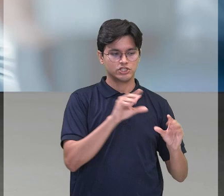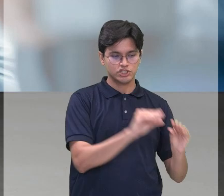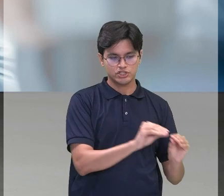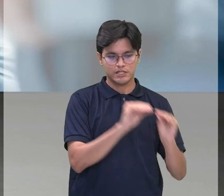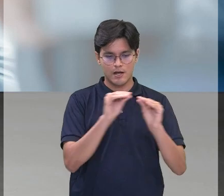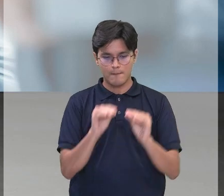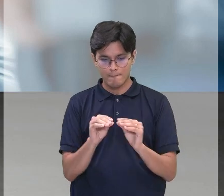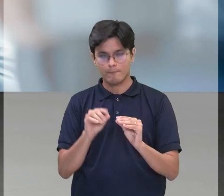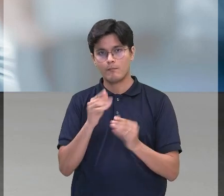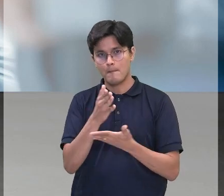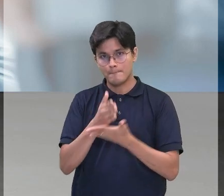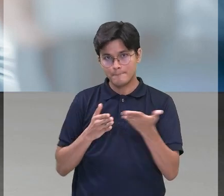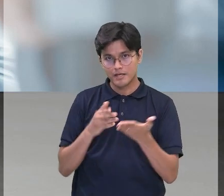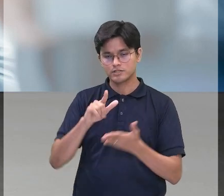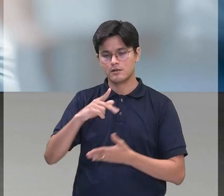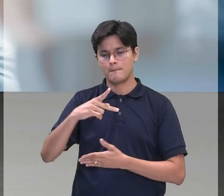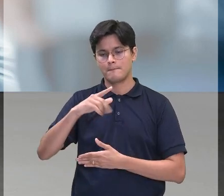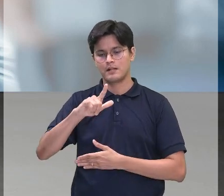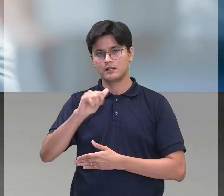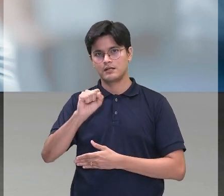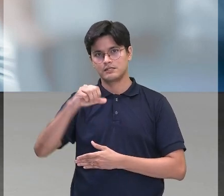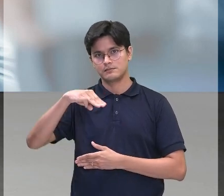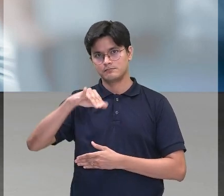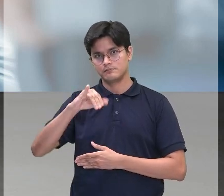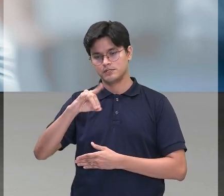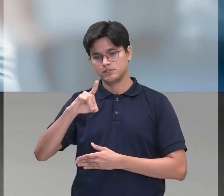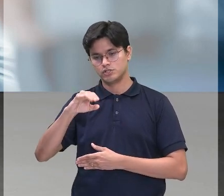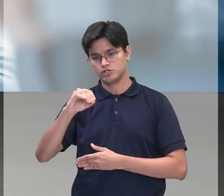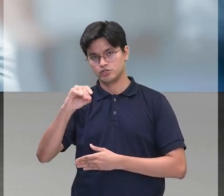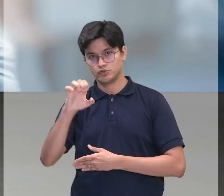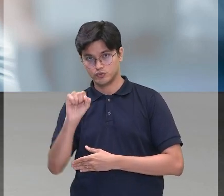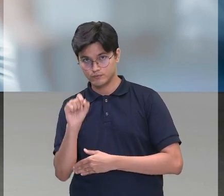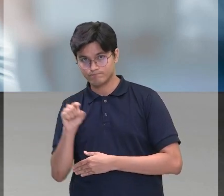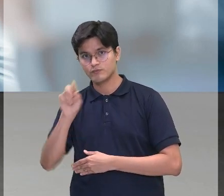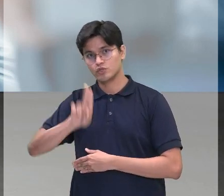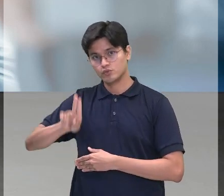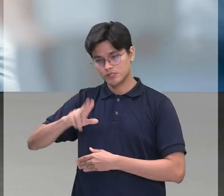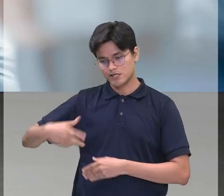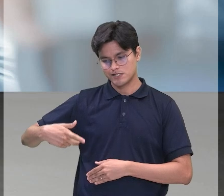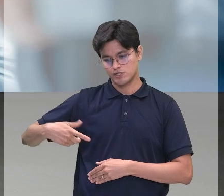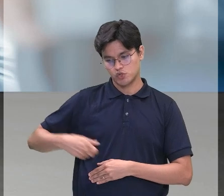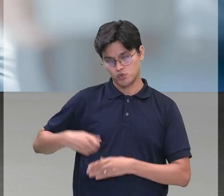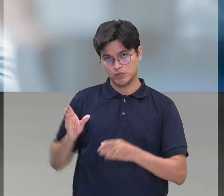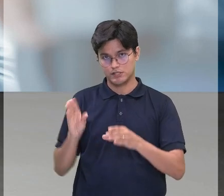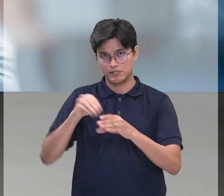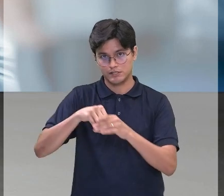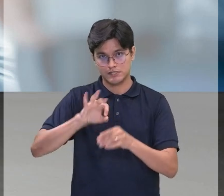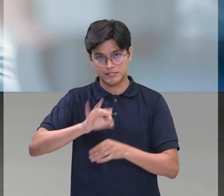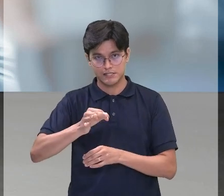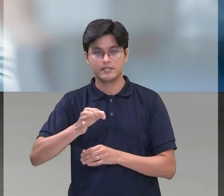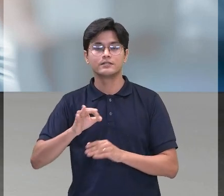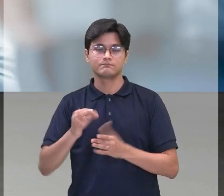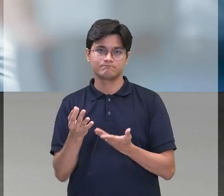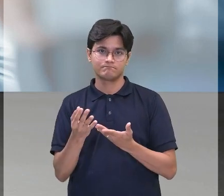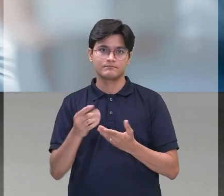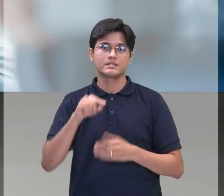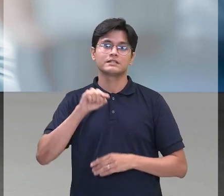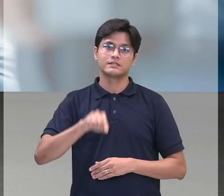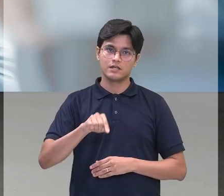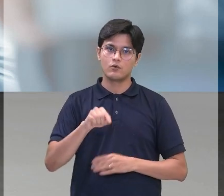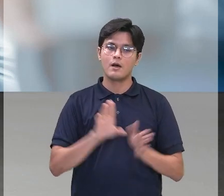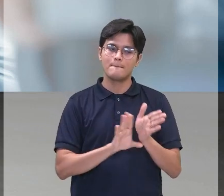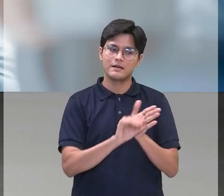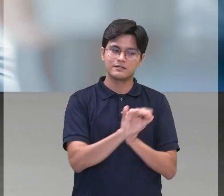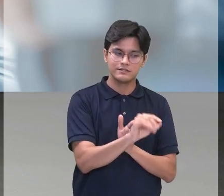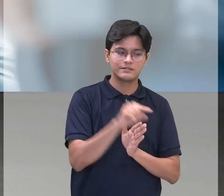nessa região o gene que produz a insulina. Essa bactéria vai funcionar como se fosse uma fábrica de insulina, né? Então